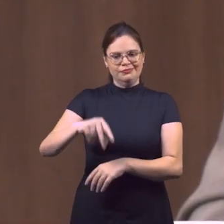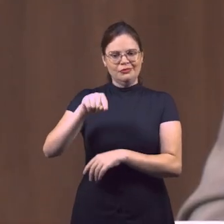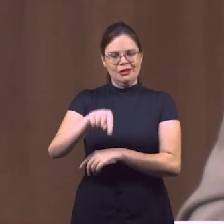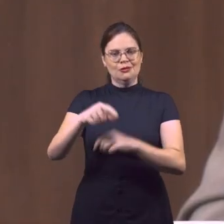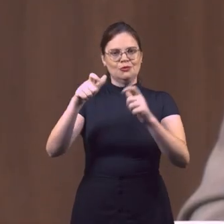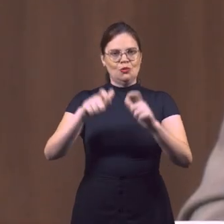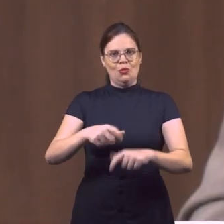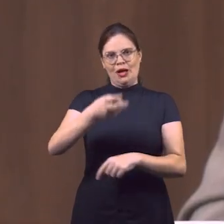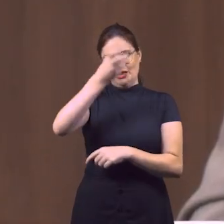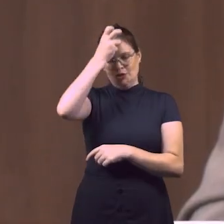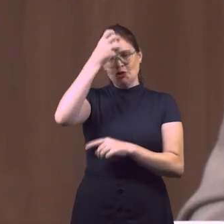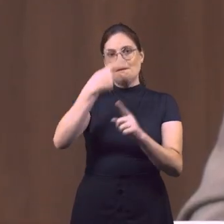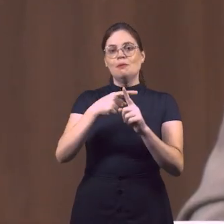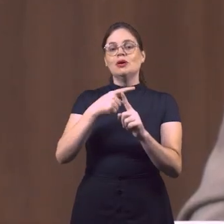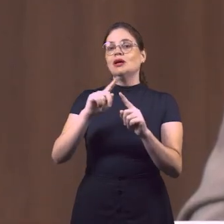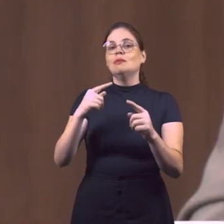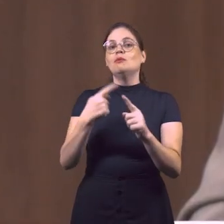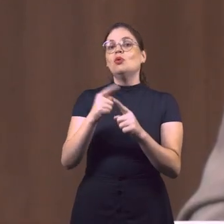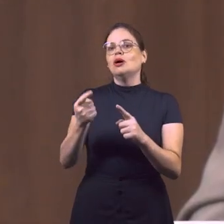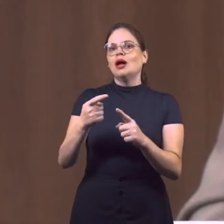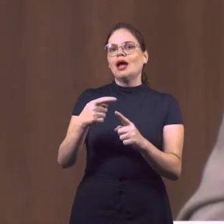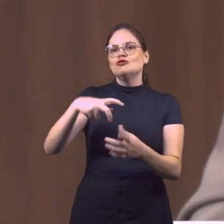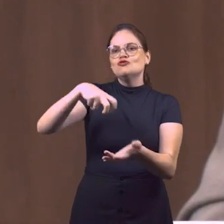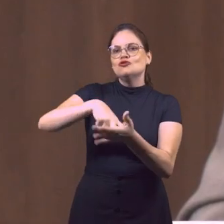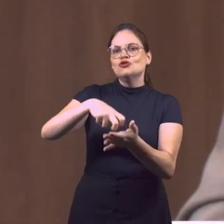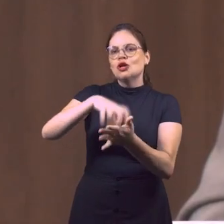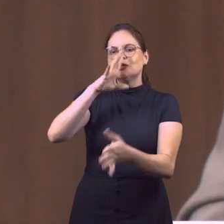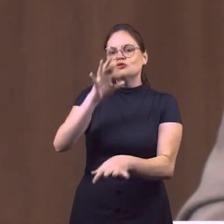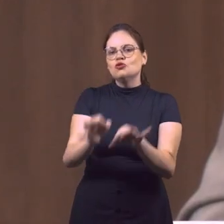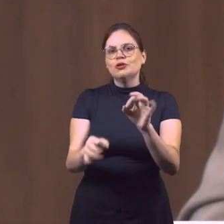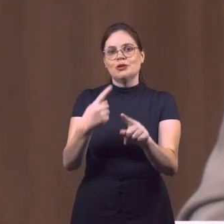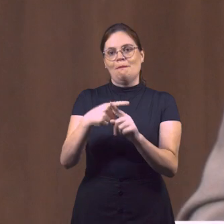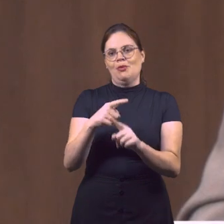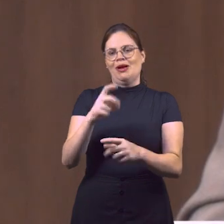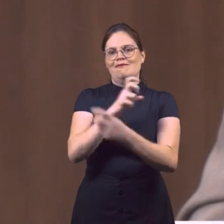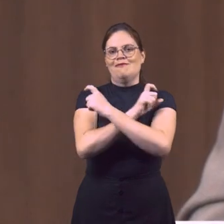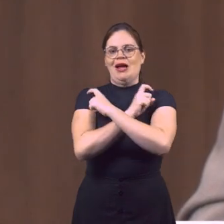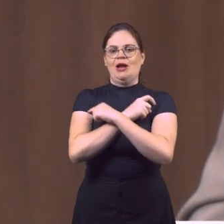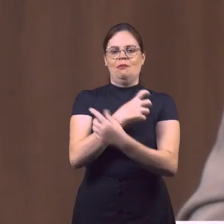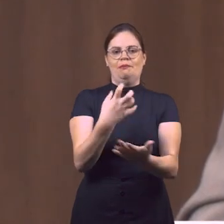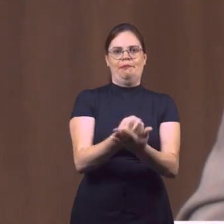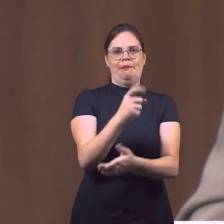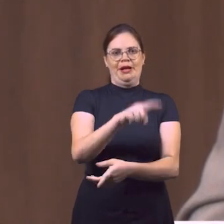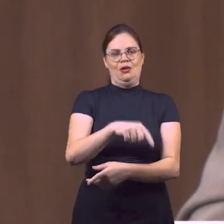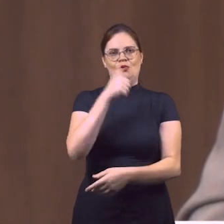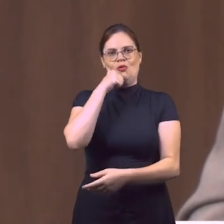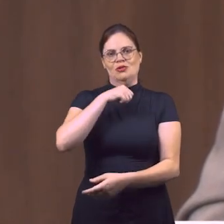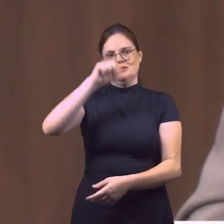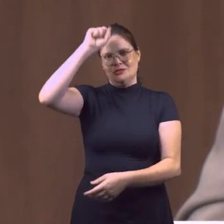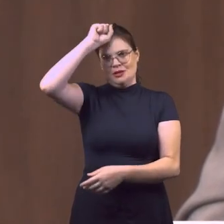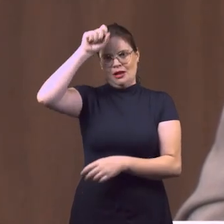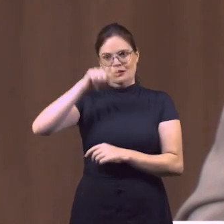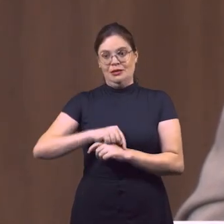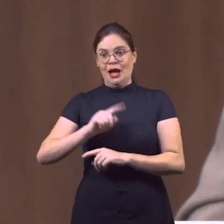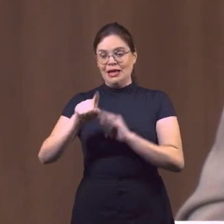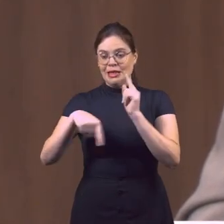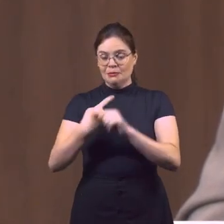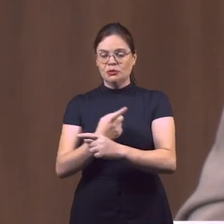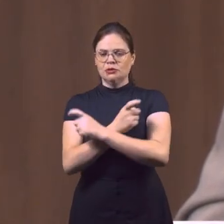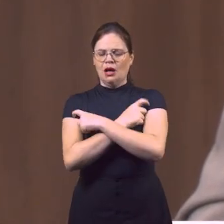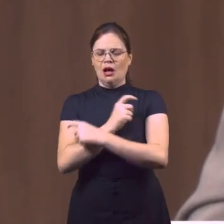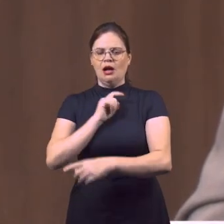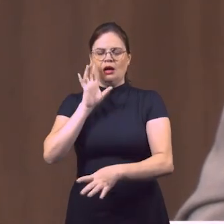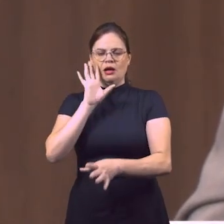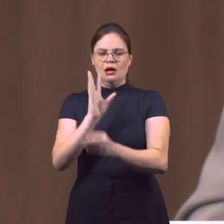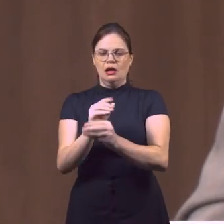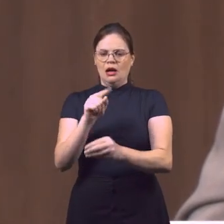foi que Faraó descobriu que, na verdade, Sarai era a esposa de Abraão. E quando ele descobriu essa situação, diz